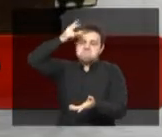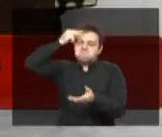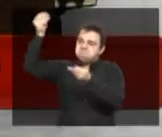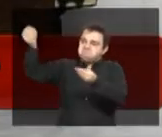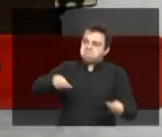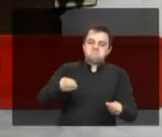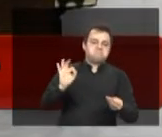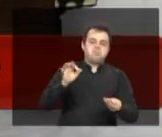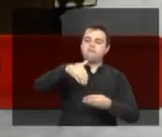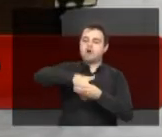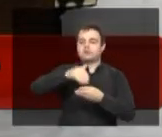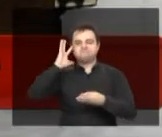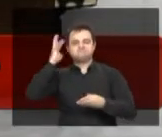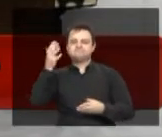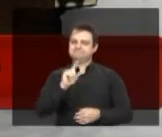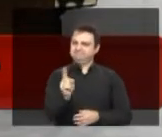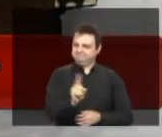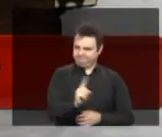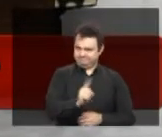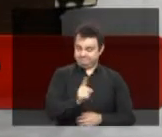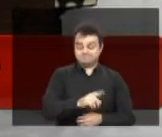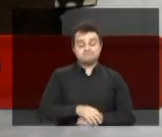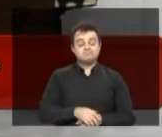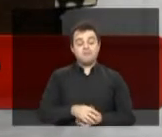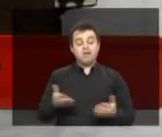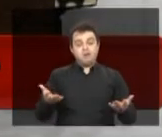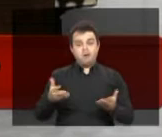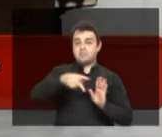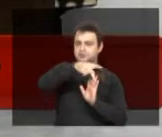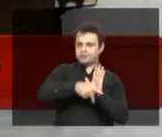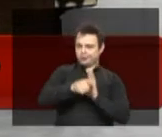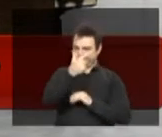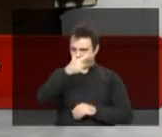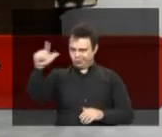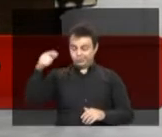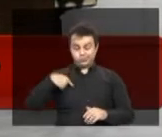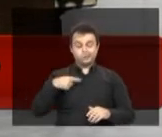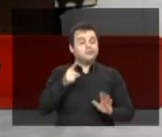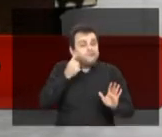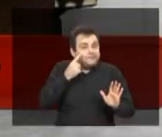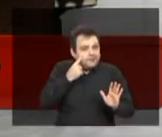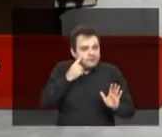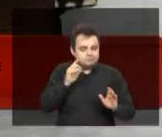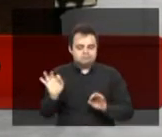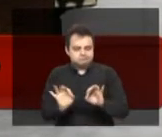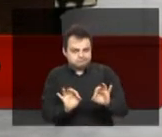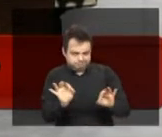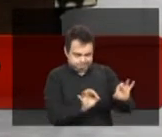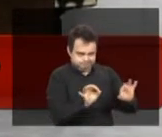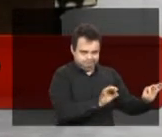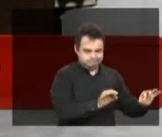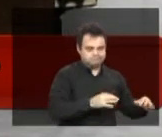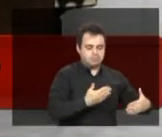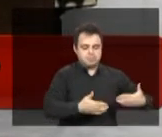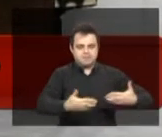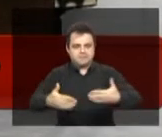votação. Agora a gente também está com um projeto que está tramitando para substituir